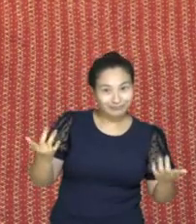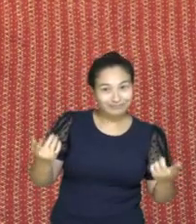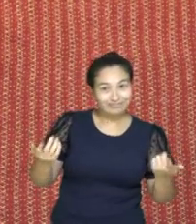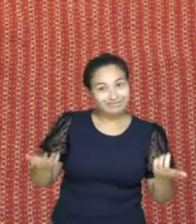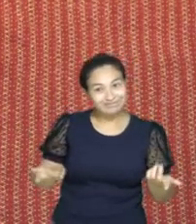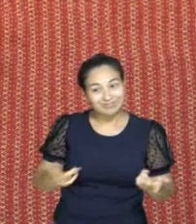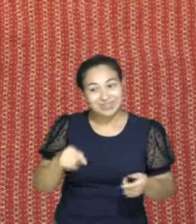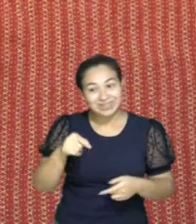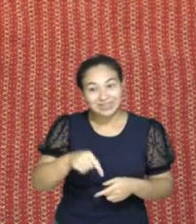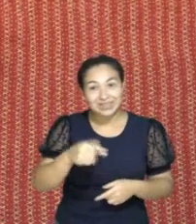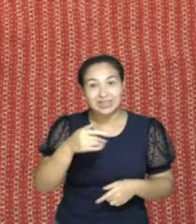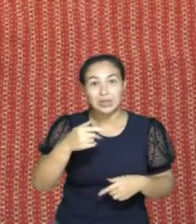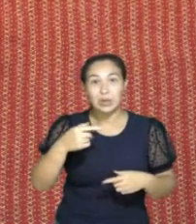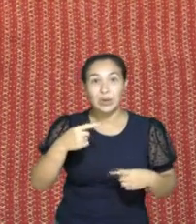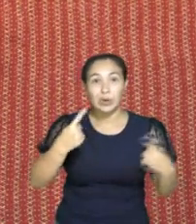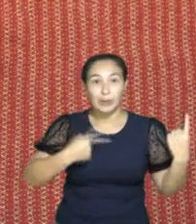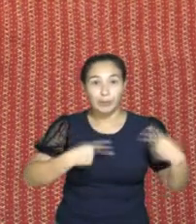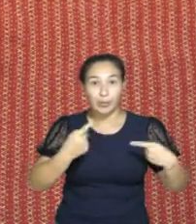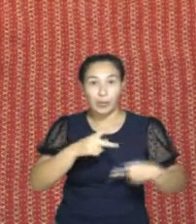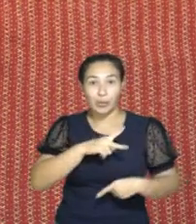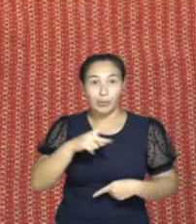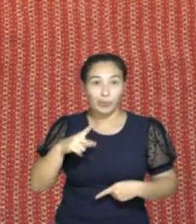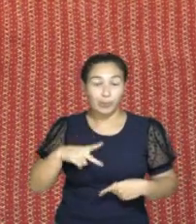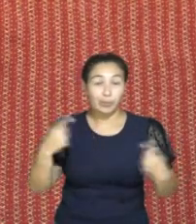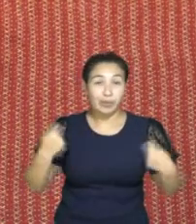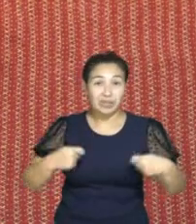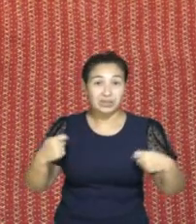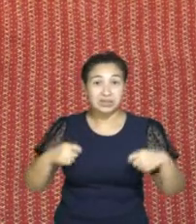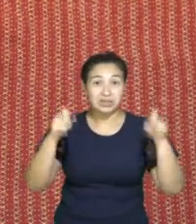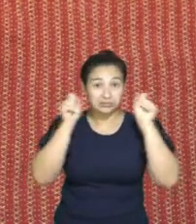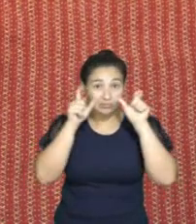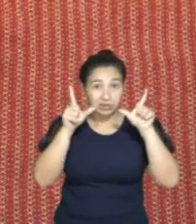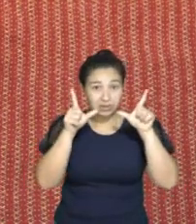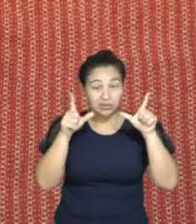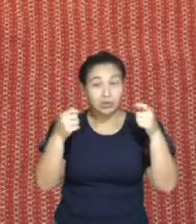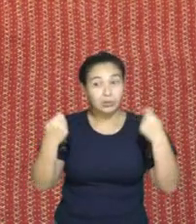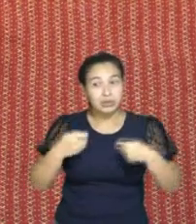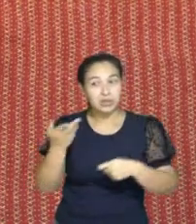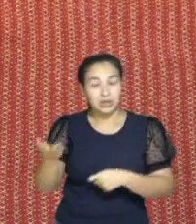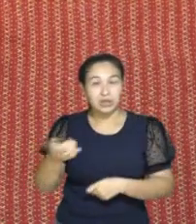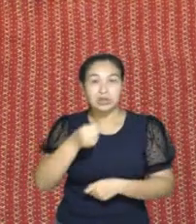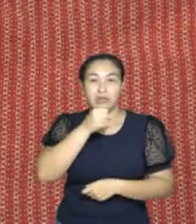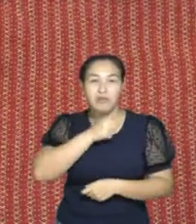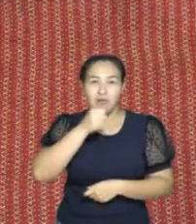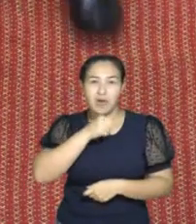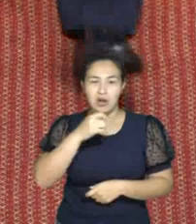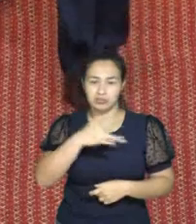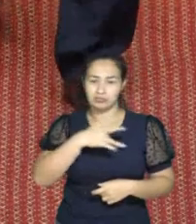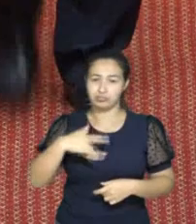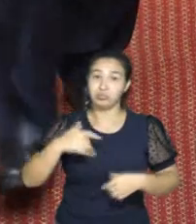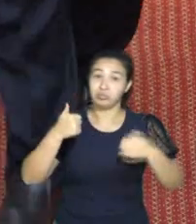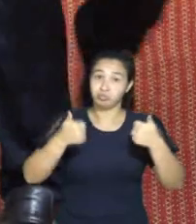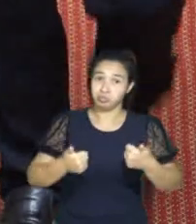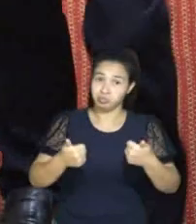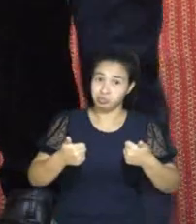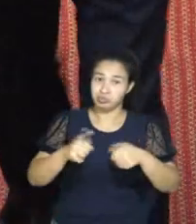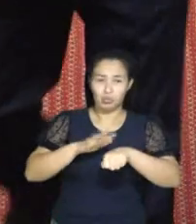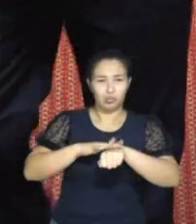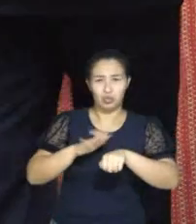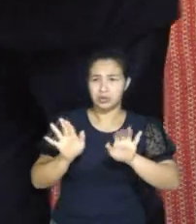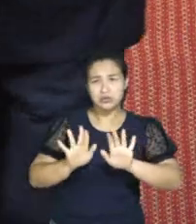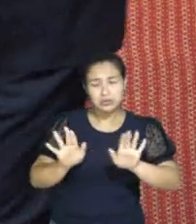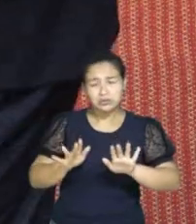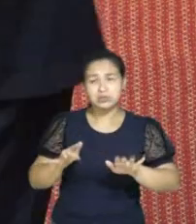expectativa de vida nós não podemos ter idosos doentes nós precisamos ter idosos saudáveis Então esse projeto que o senhor está apresentando